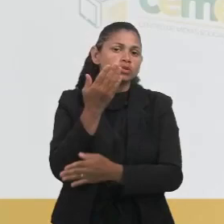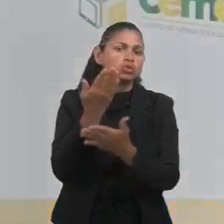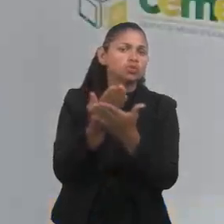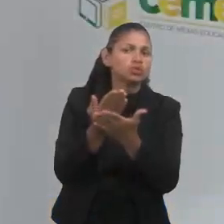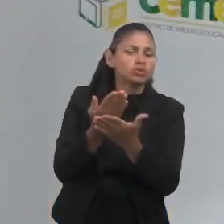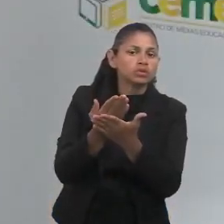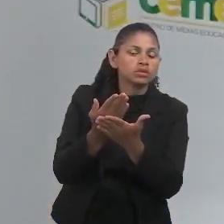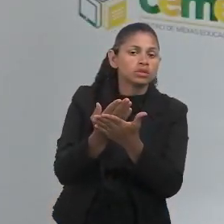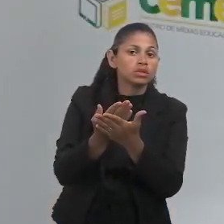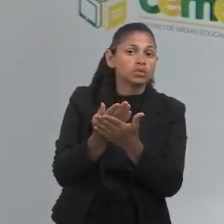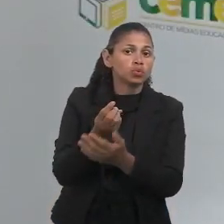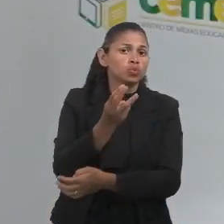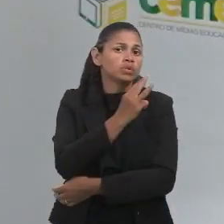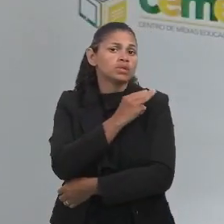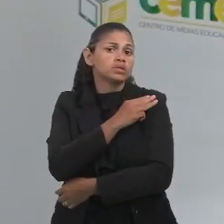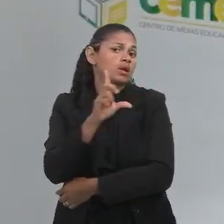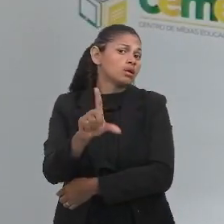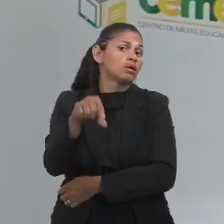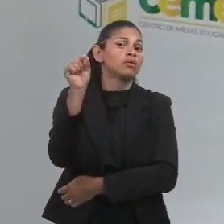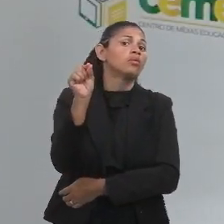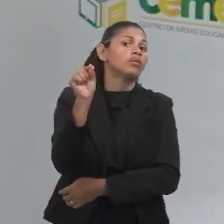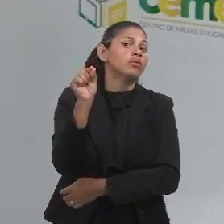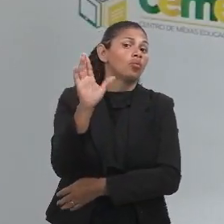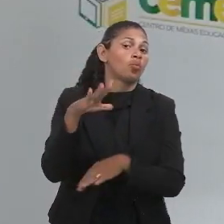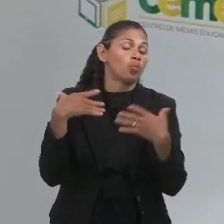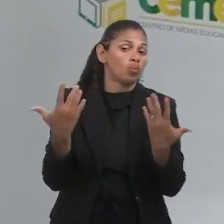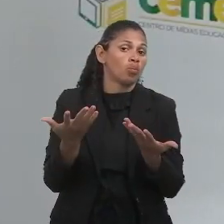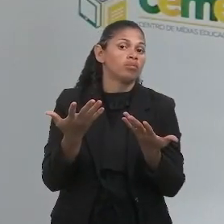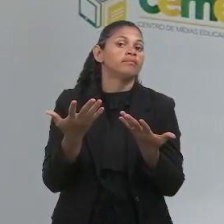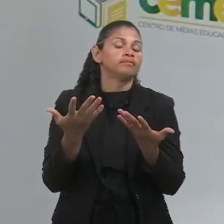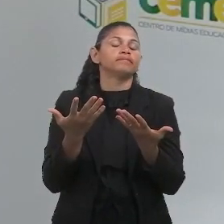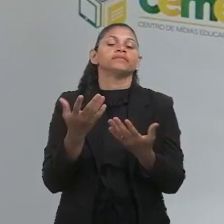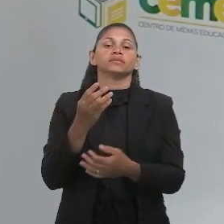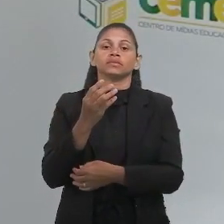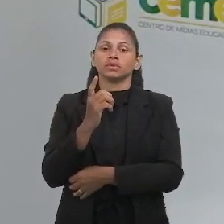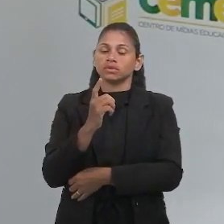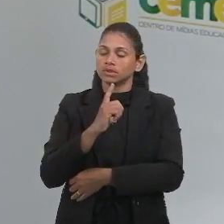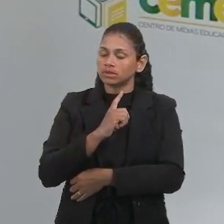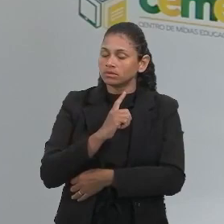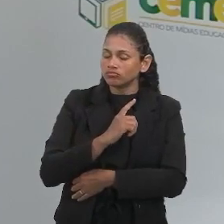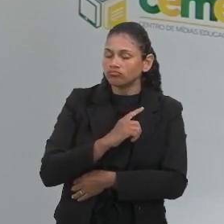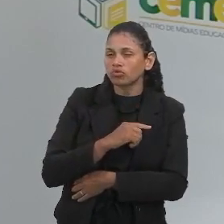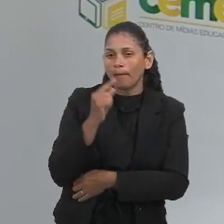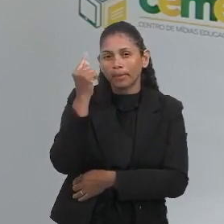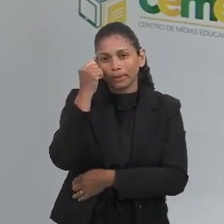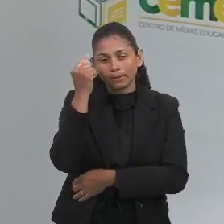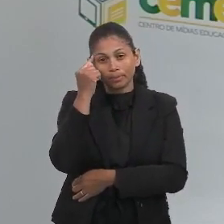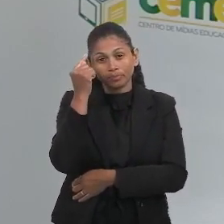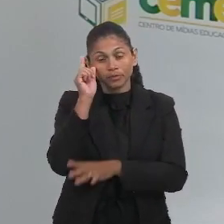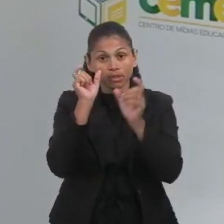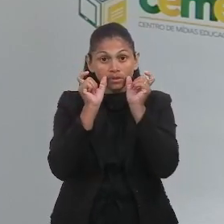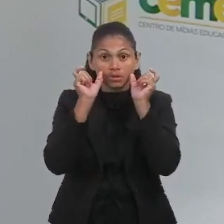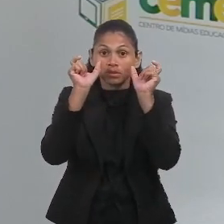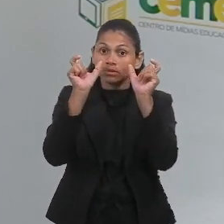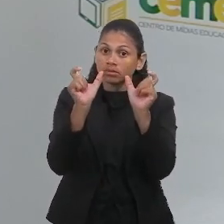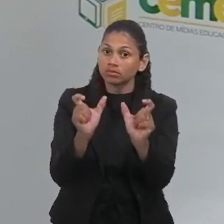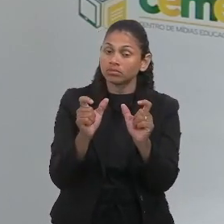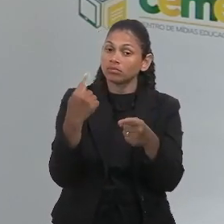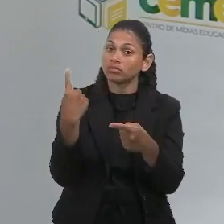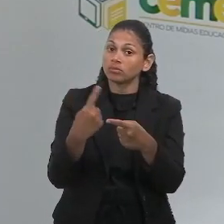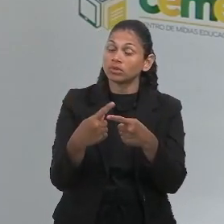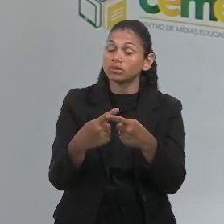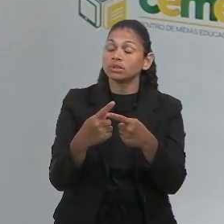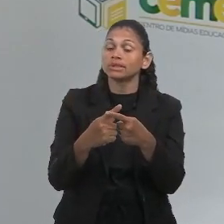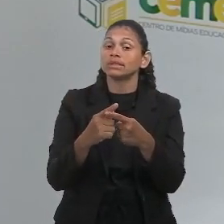lá voltando aqui comigo por favor pessoal olha só a gente tem a ideia de uma prova idade para ser trabalhada e muita atenção porque ele vai envolver